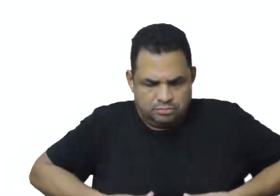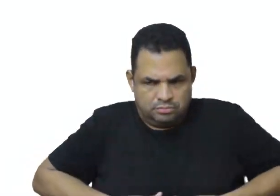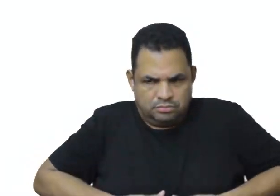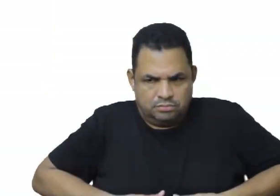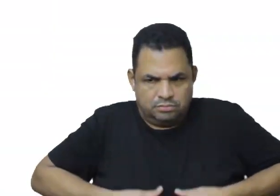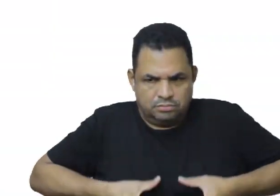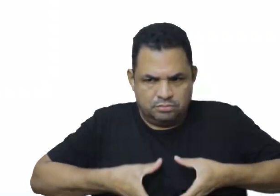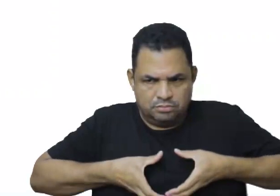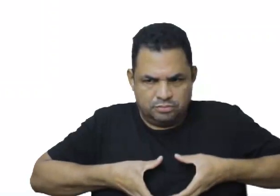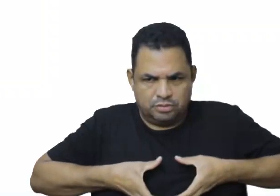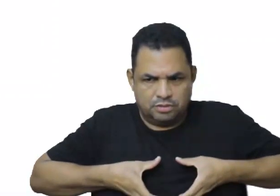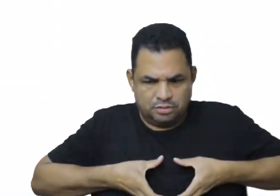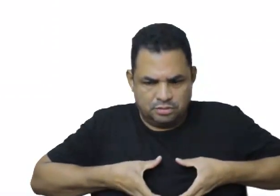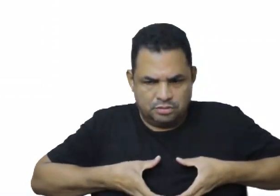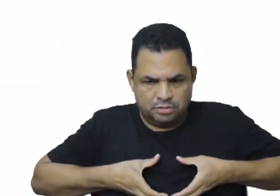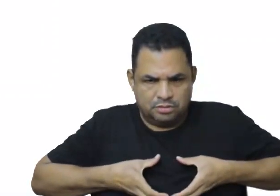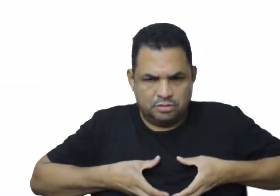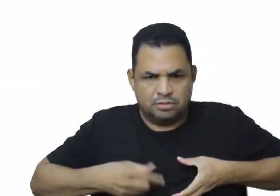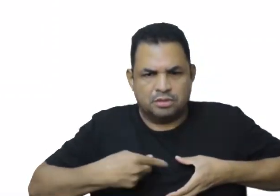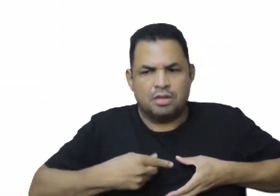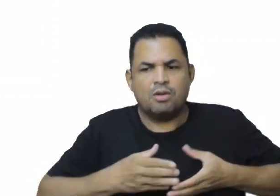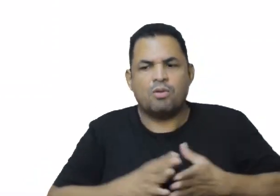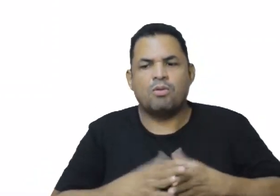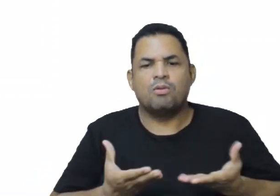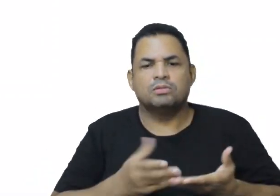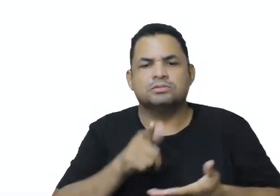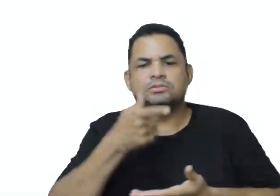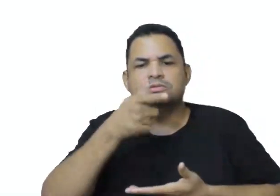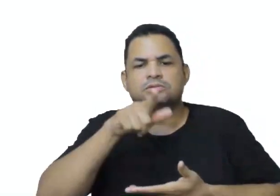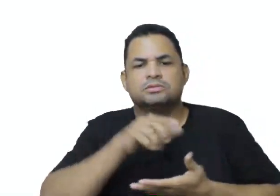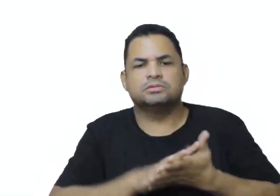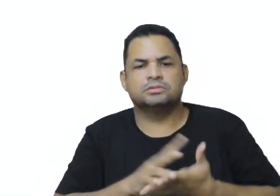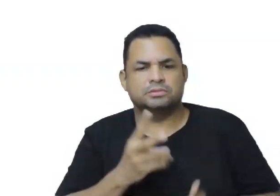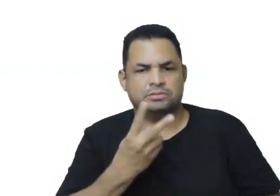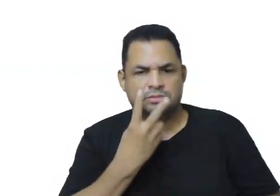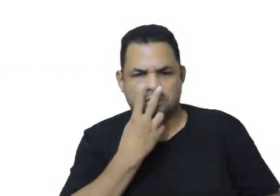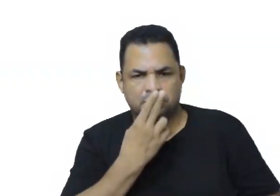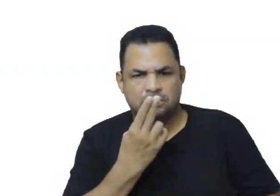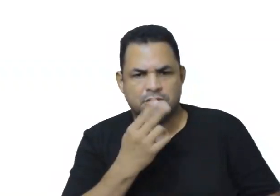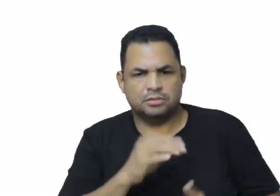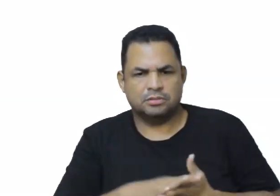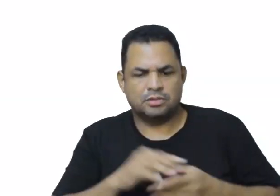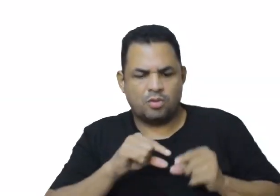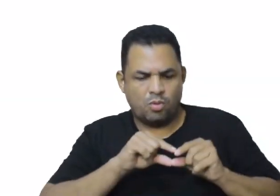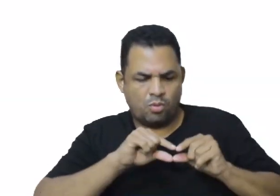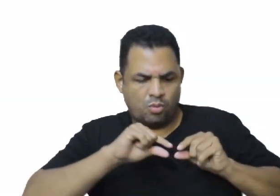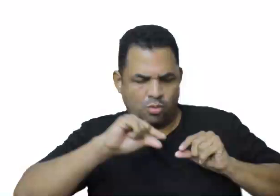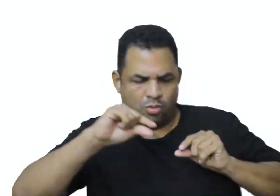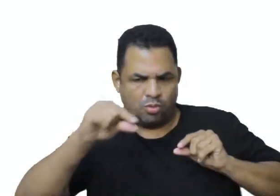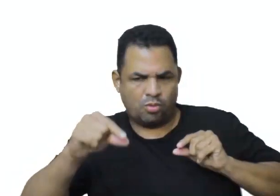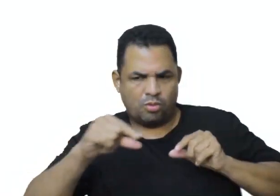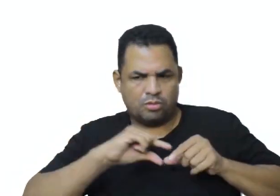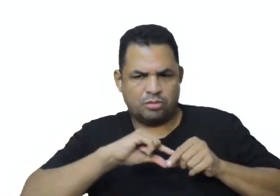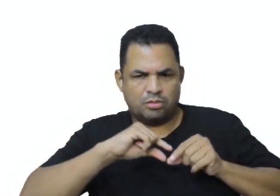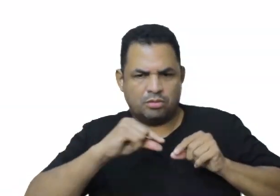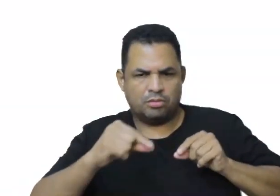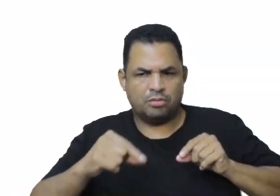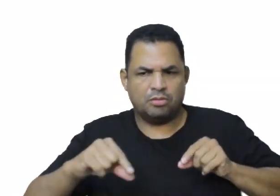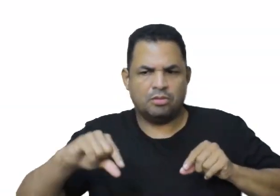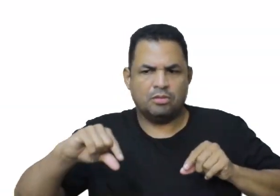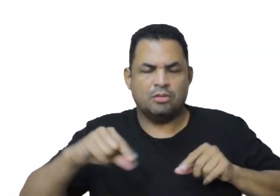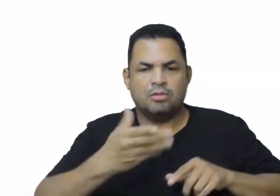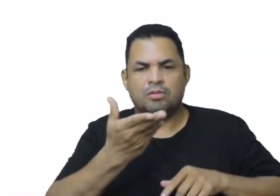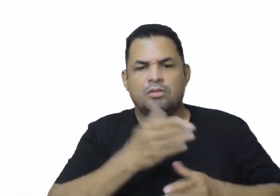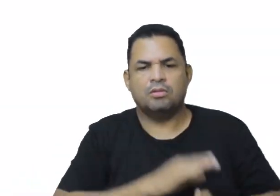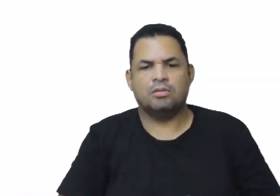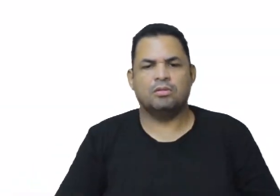claro, e aqui a gente consegue perceber o que é o cordão umbilical, né? O cordão